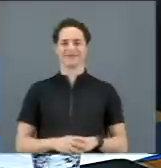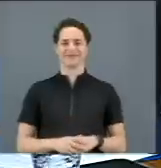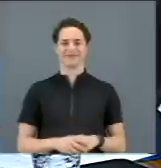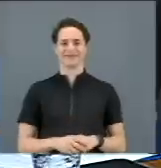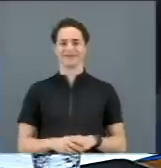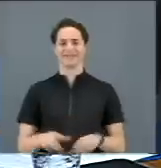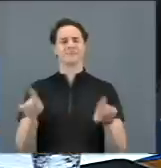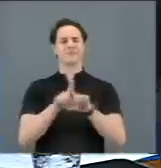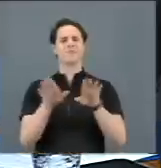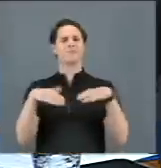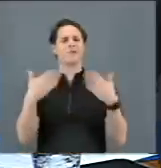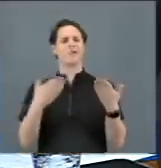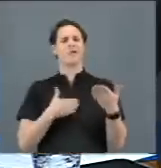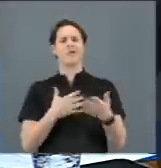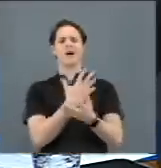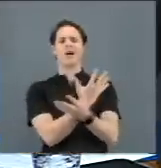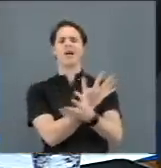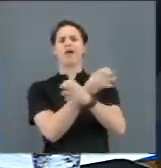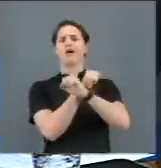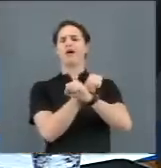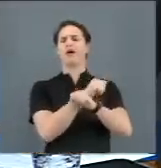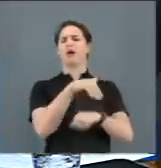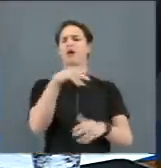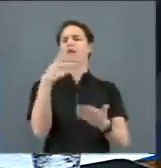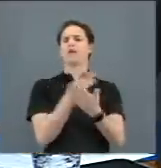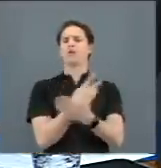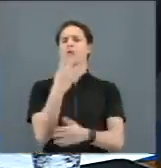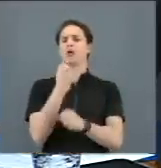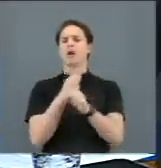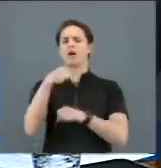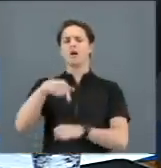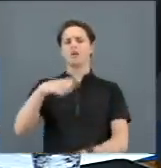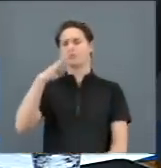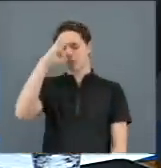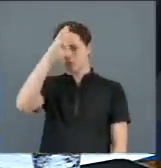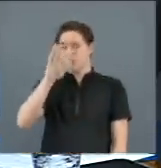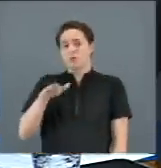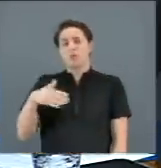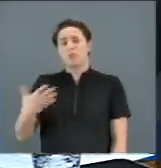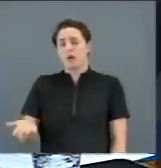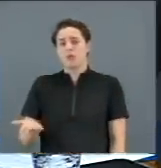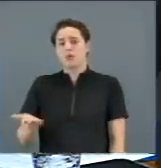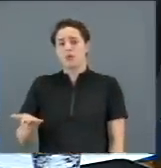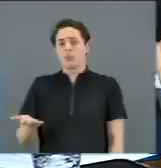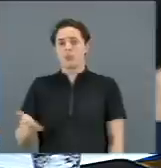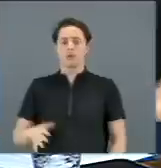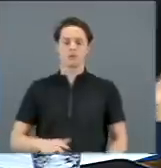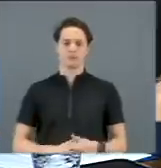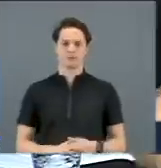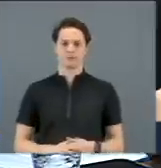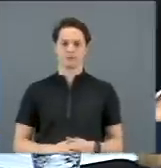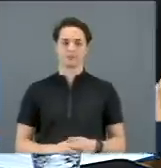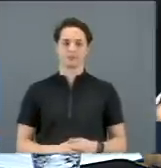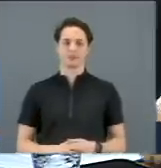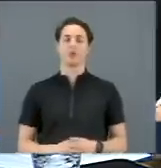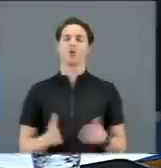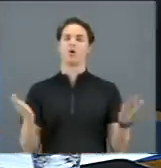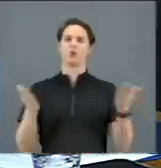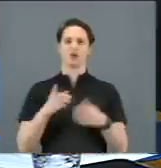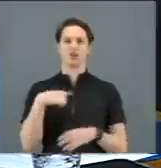Qual foi a censura que o presidente Bolsonaro implementou no Brasil em 4 anos? Qual foi a censura? Hoje nós estamos